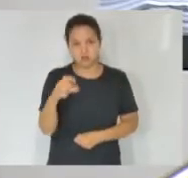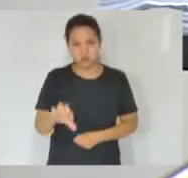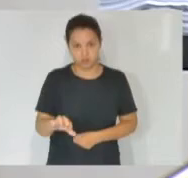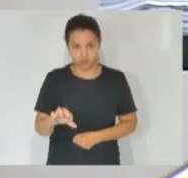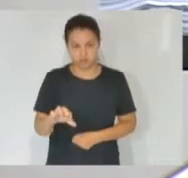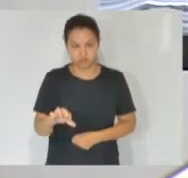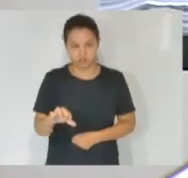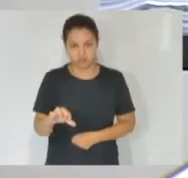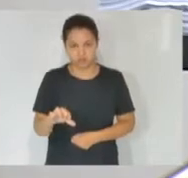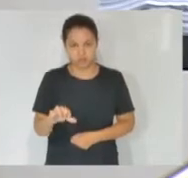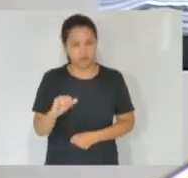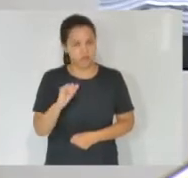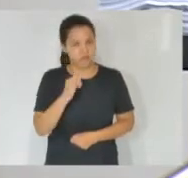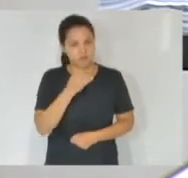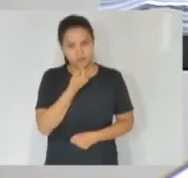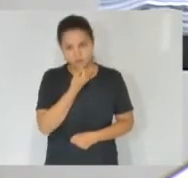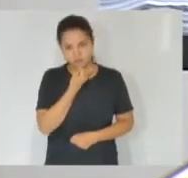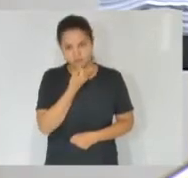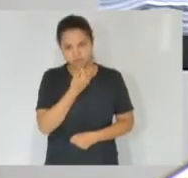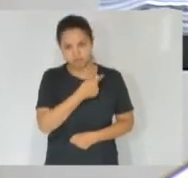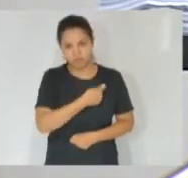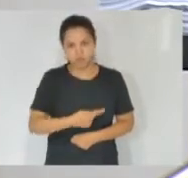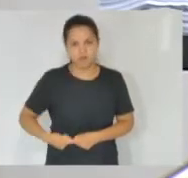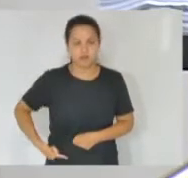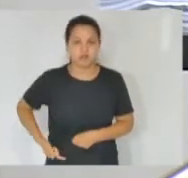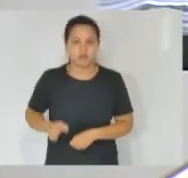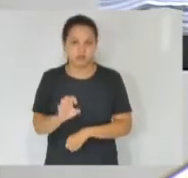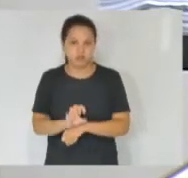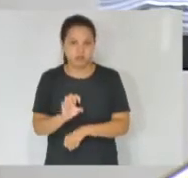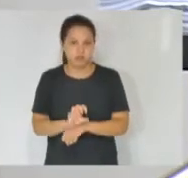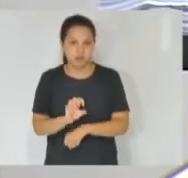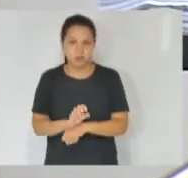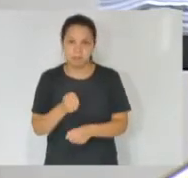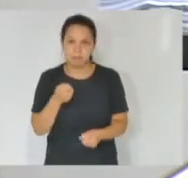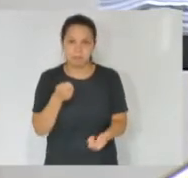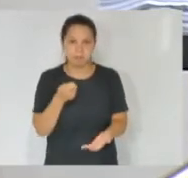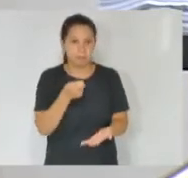infelizmente o nosso governo do Estado deixou de pagar